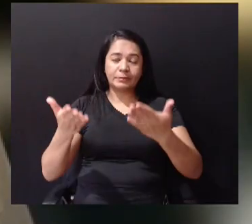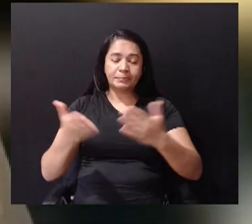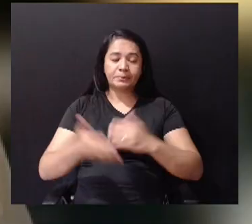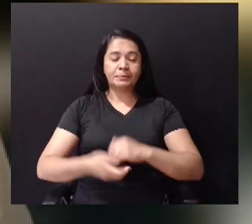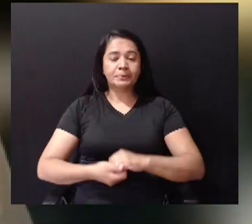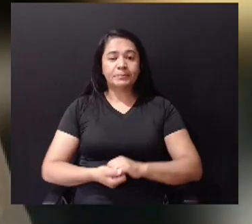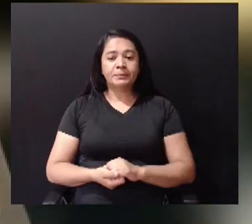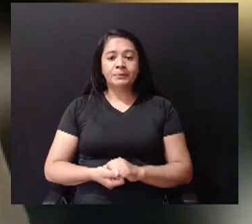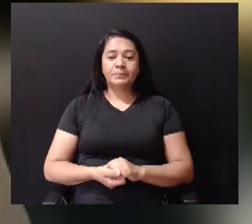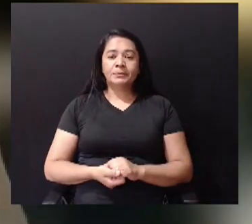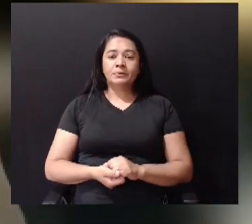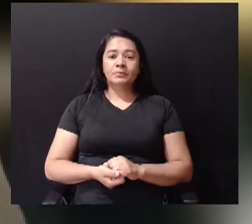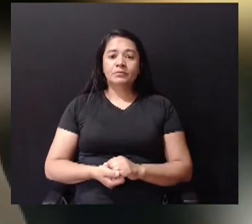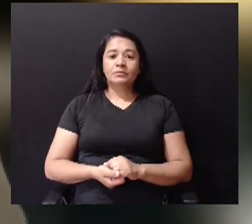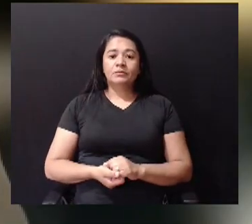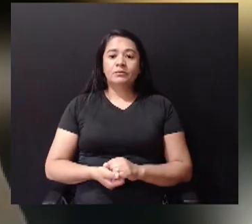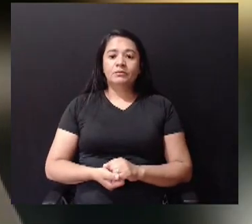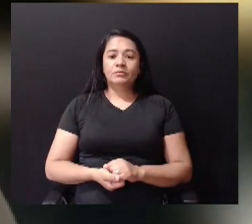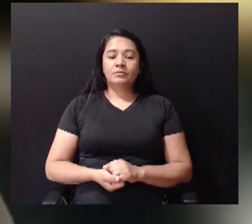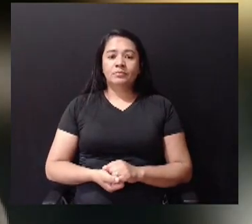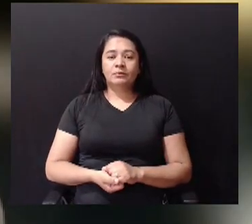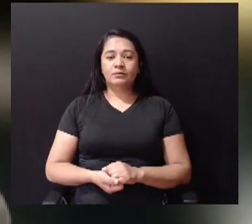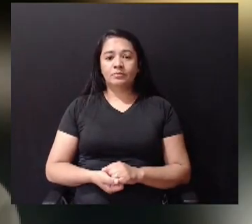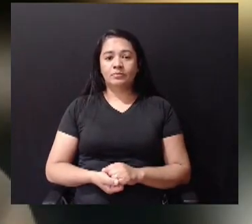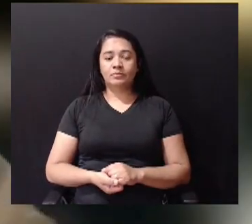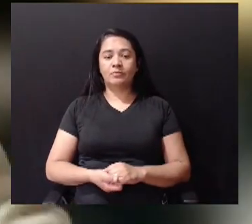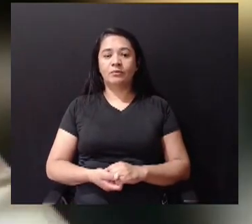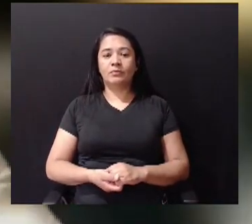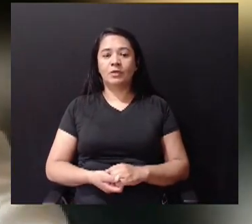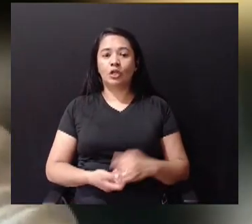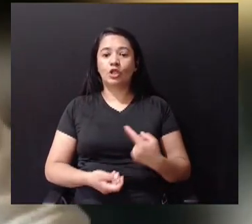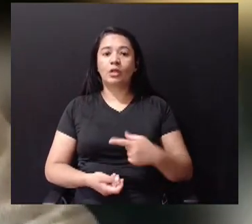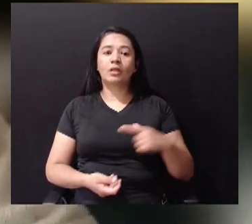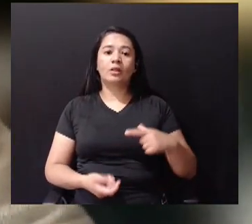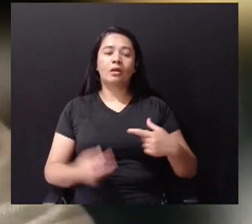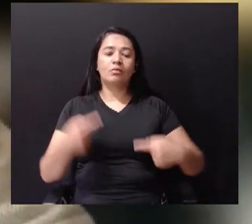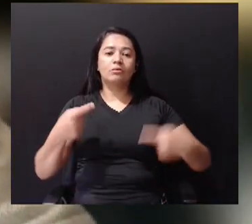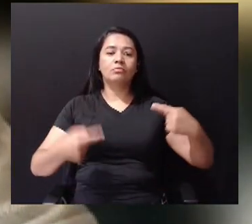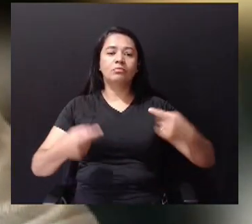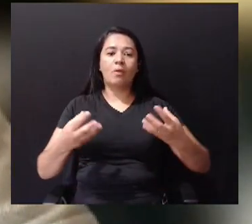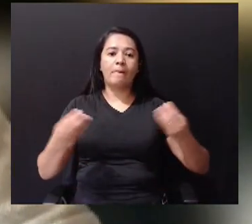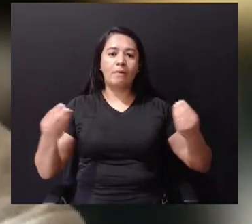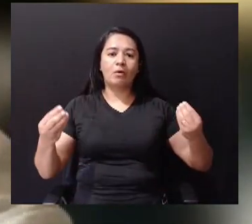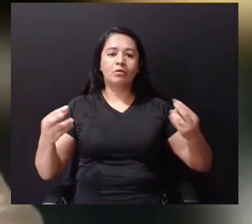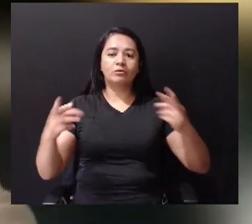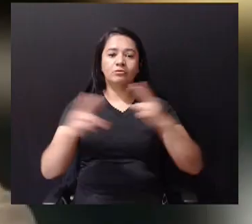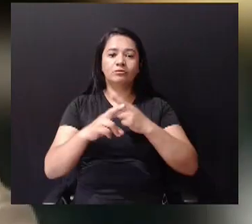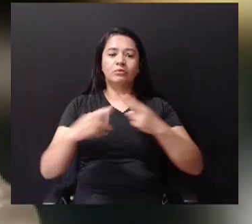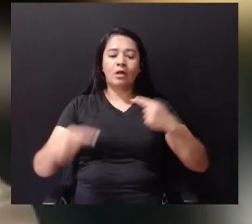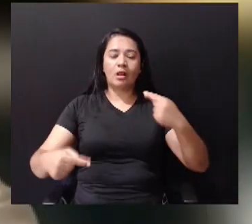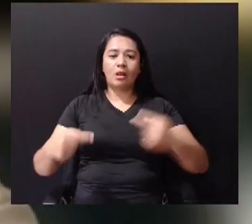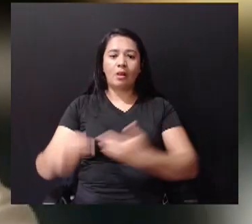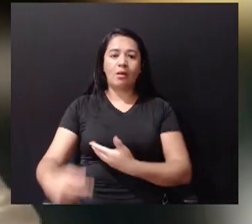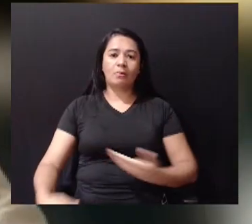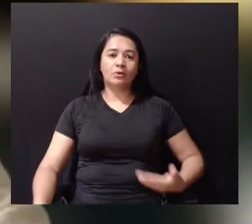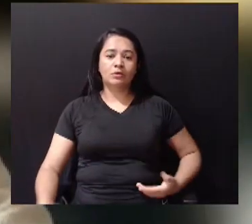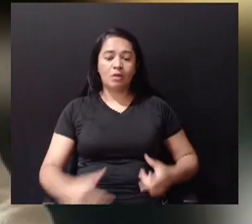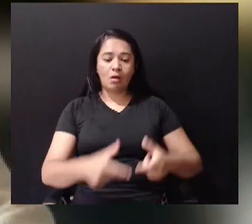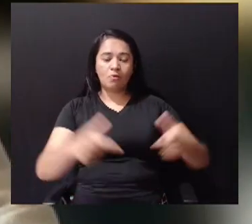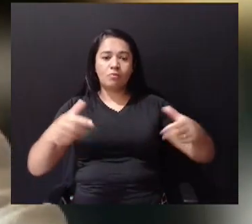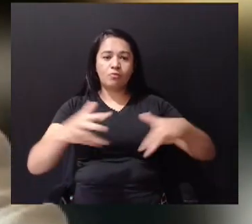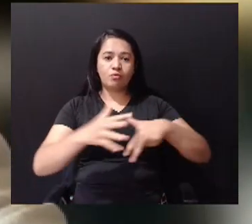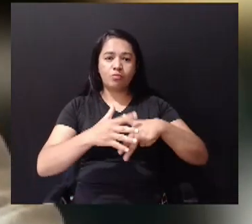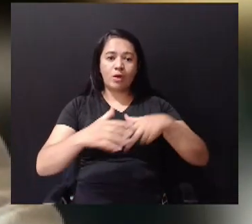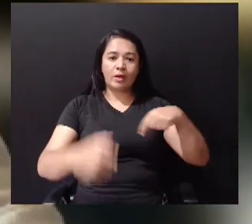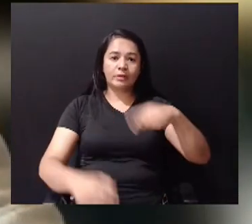Eu acho que tem muita discussão em relação às políticas públicas. A maioria dos pacientes no Brasil não